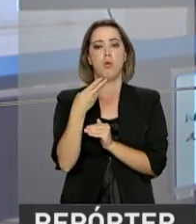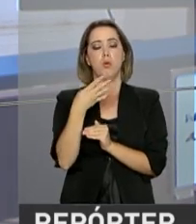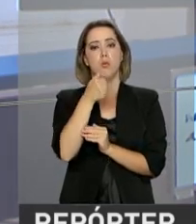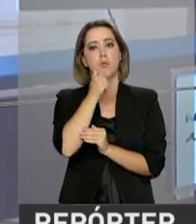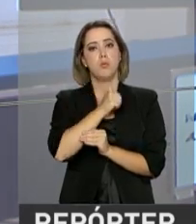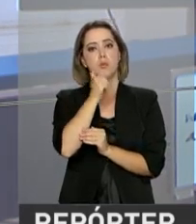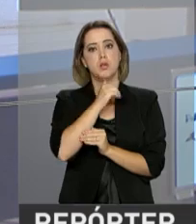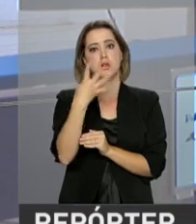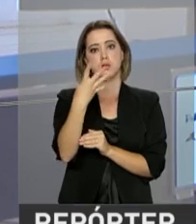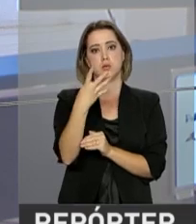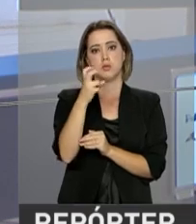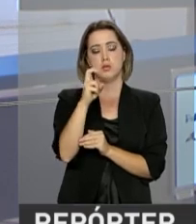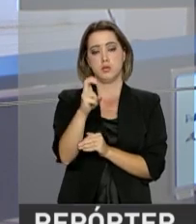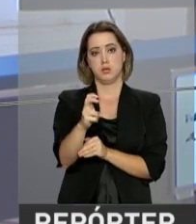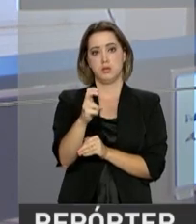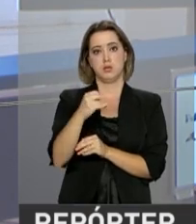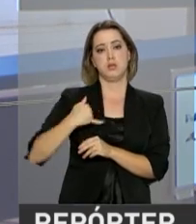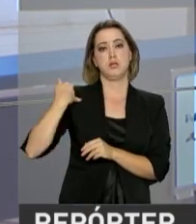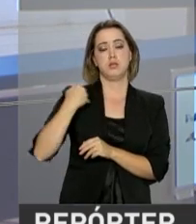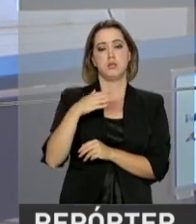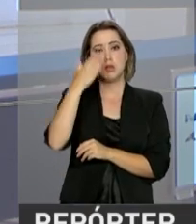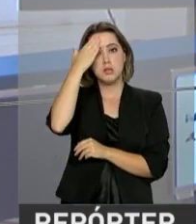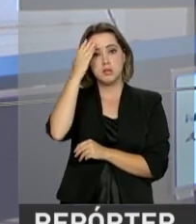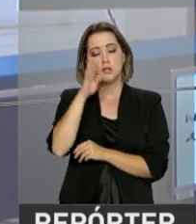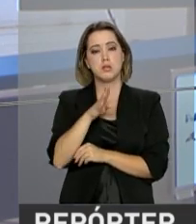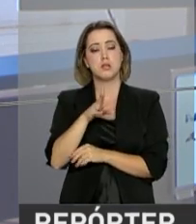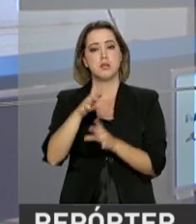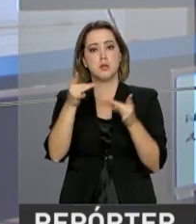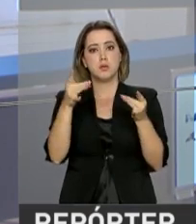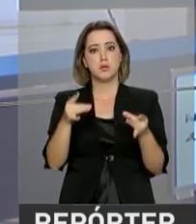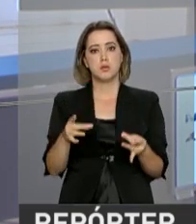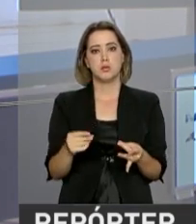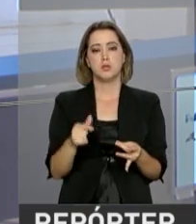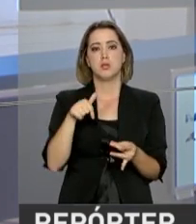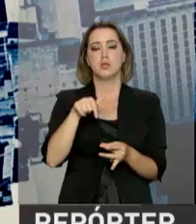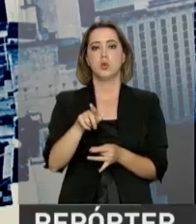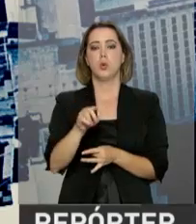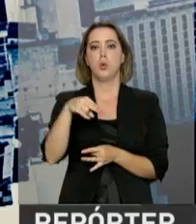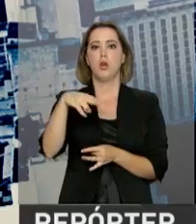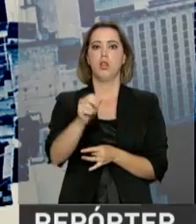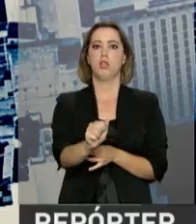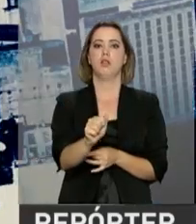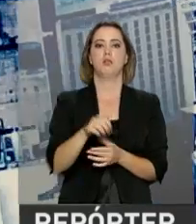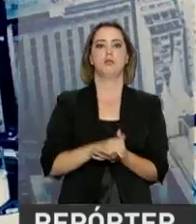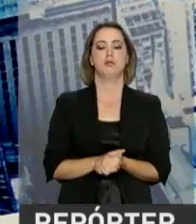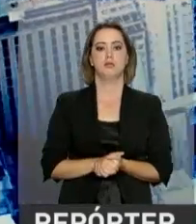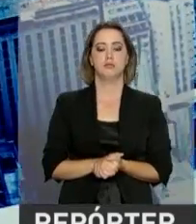45 anos. Saiba mais detalhes na reportagem de Luana Karen.